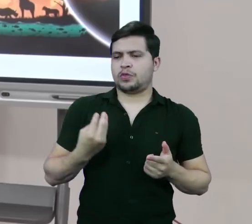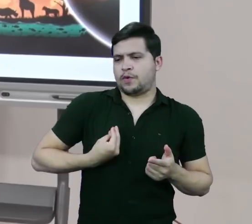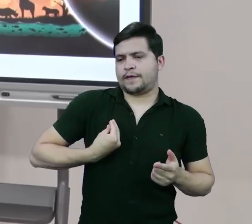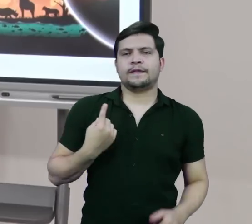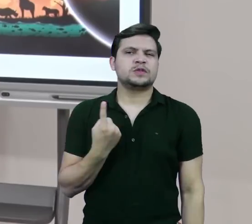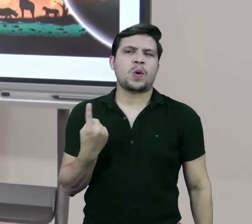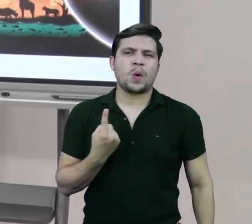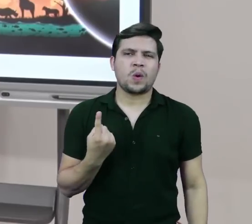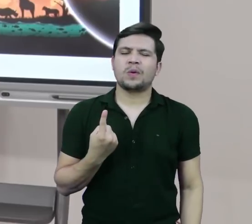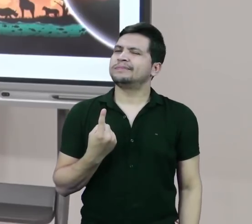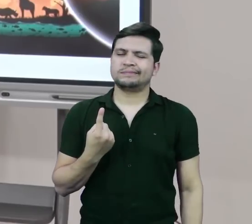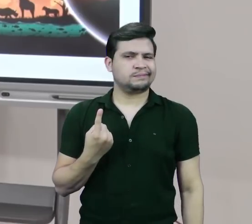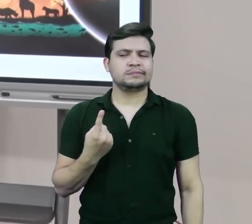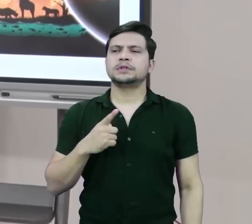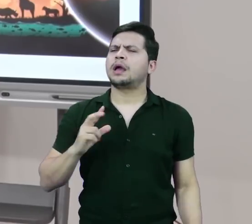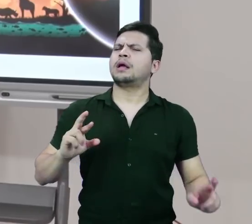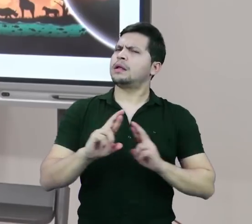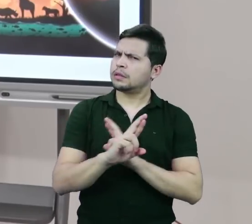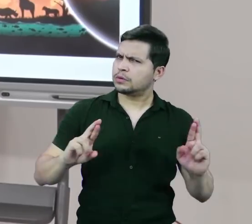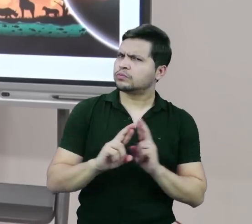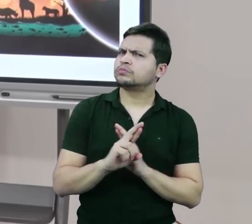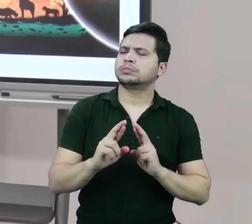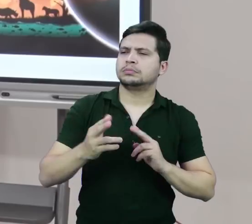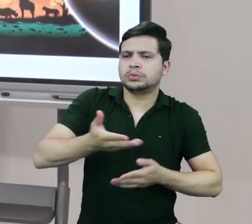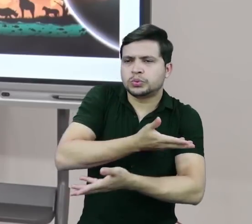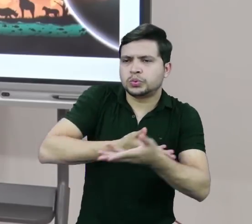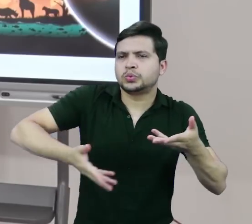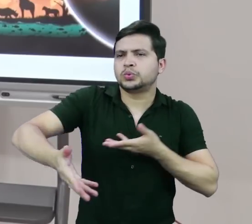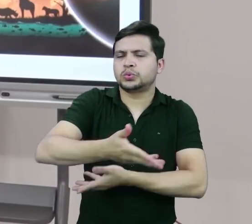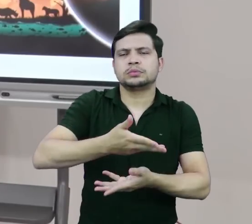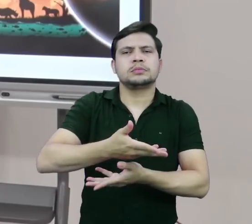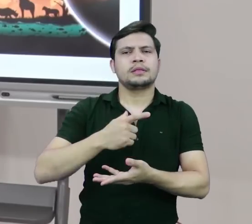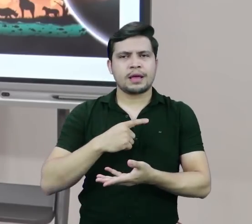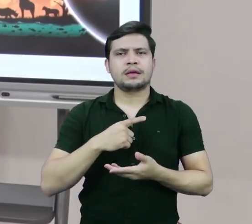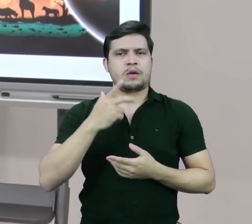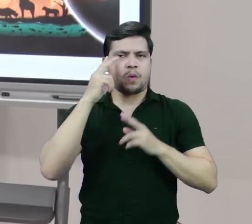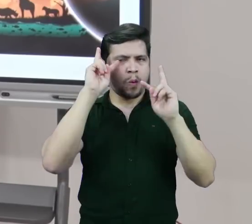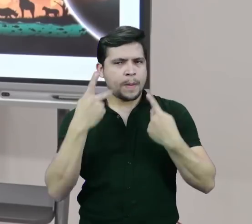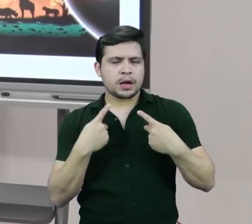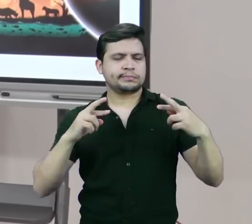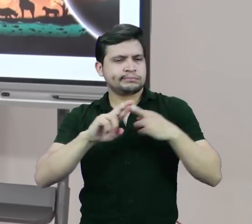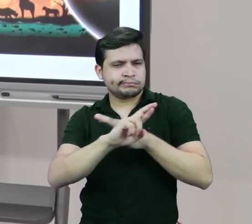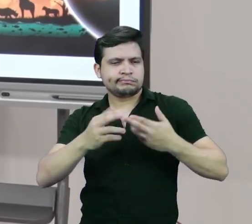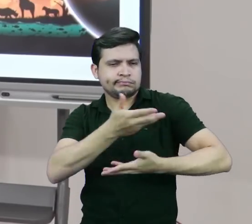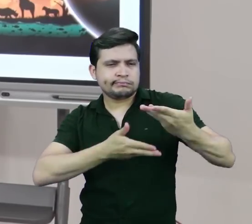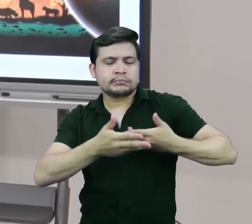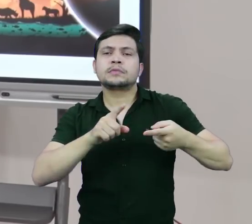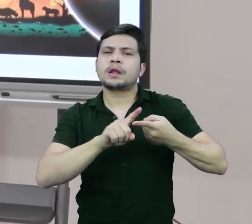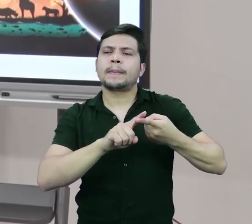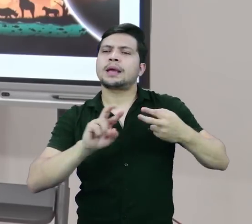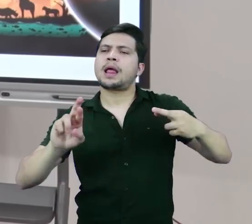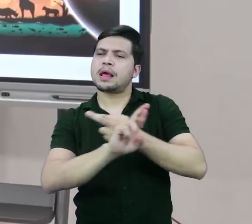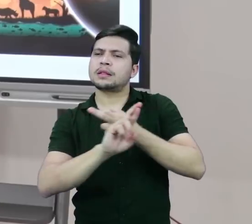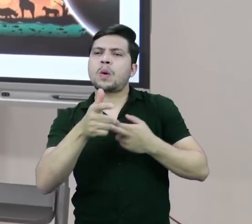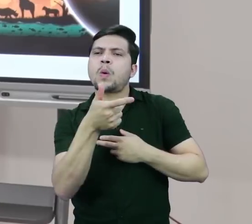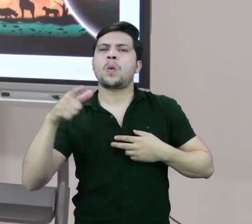eles não vivem sozinhos. Eles se relacionam, né? Eles têm as interações. Não só a nossa espécie, mas todas as outras espécies